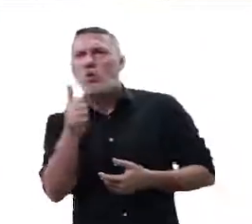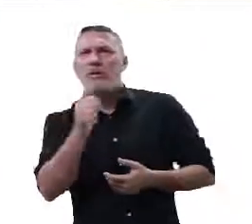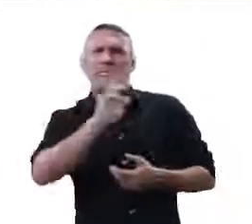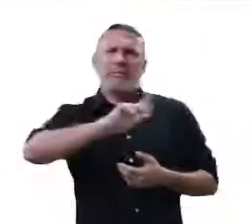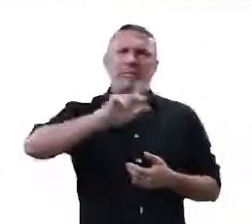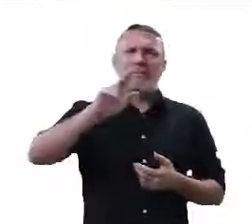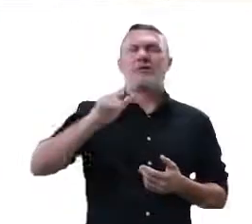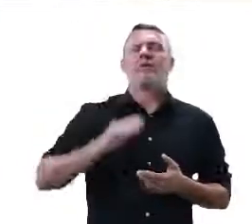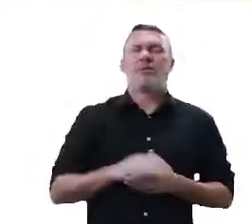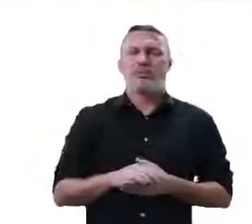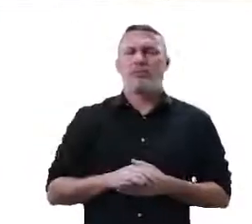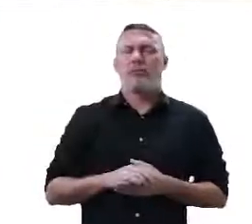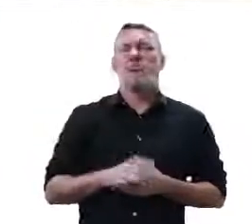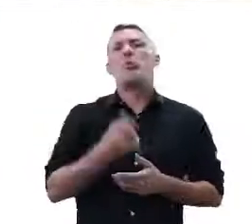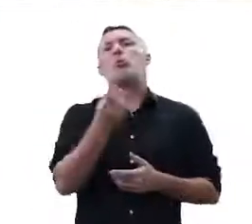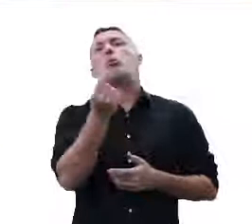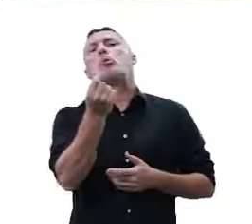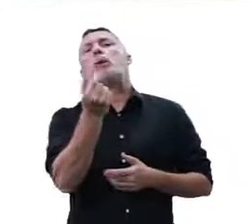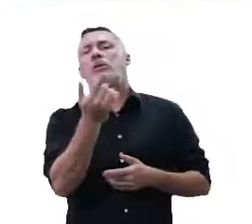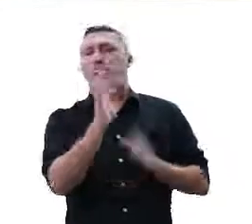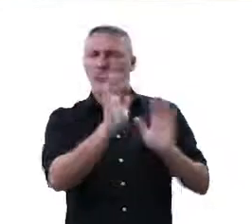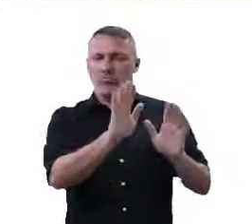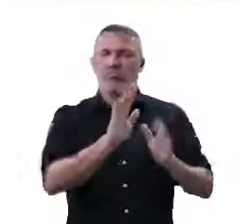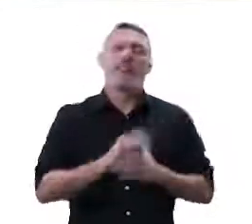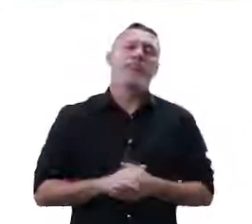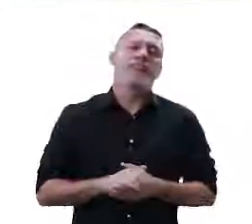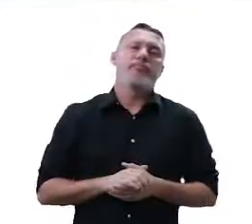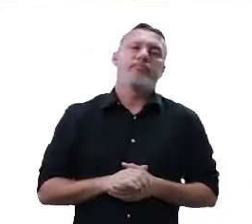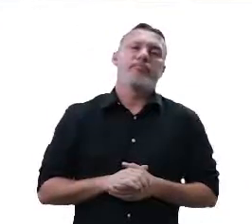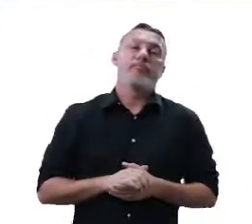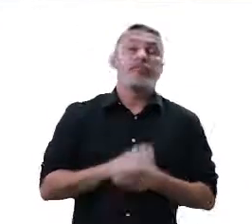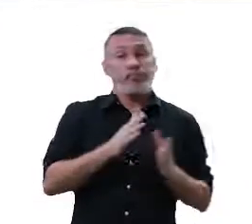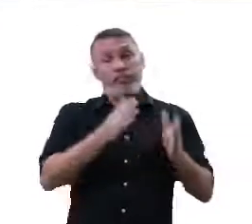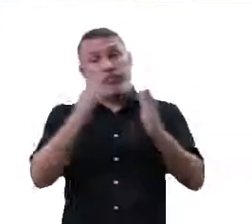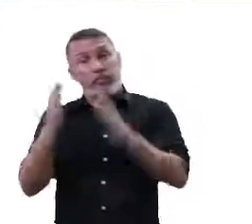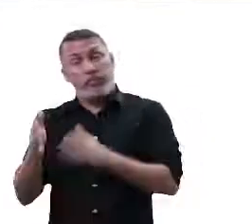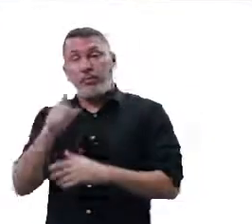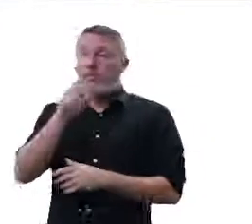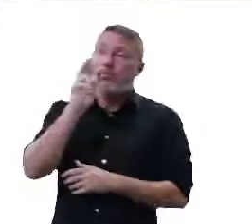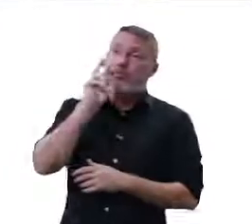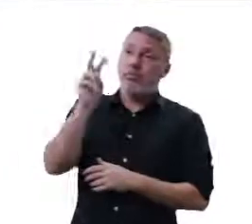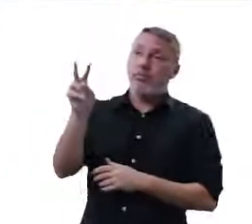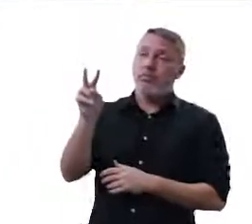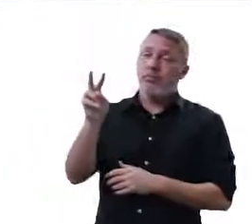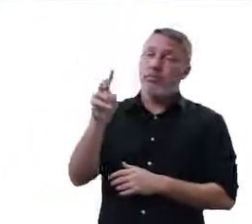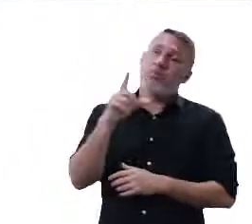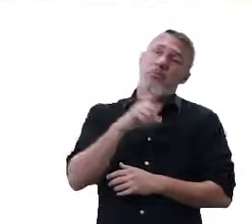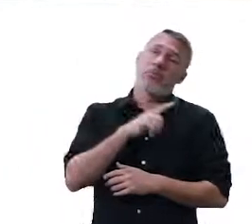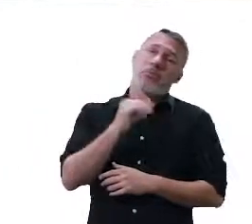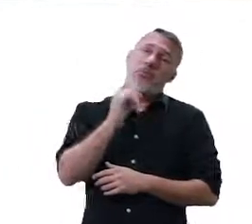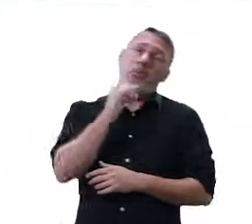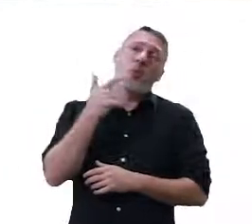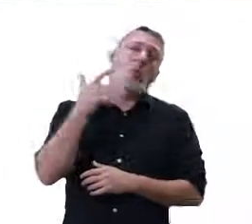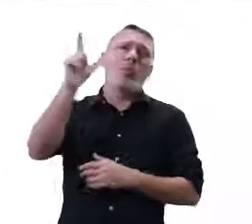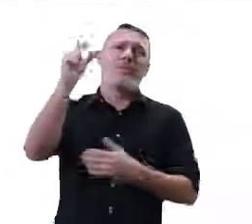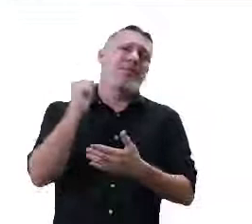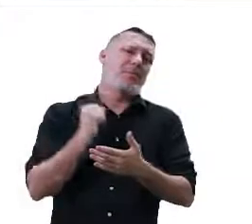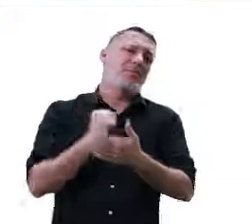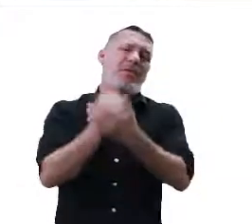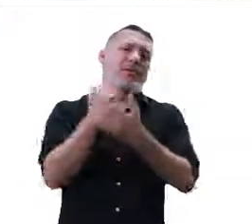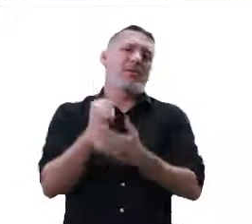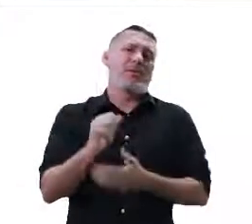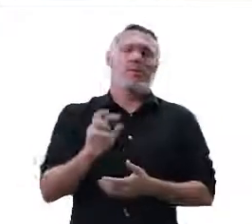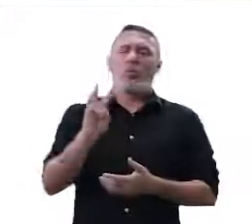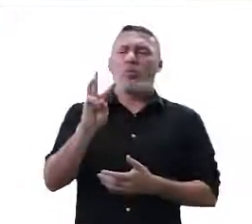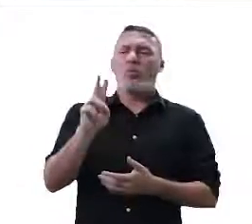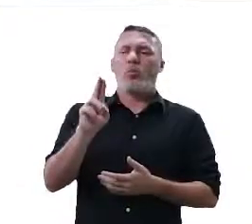11, sei lá, 12, e ele custa tanto. Aí você tem um Huawei com